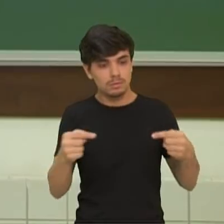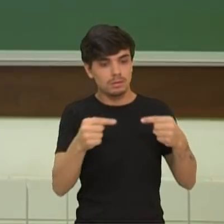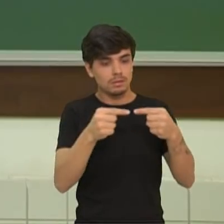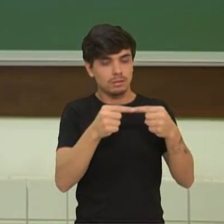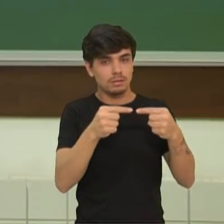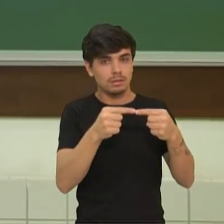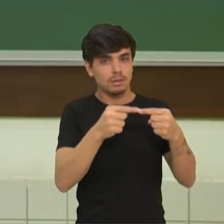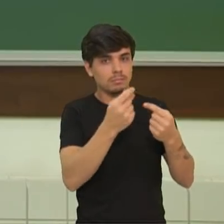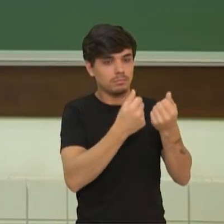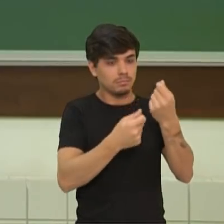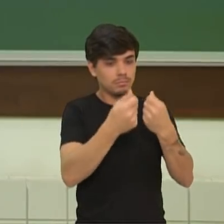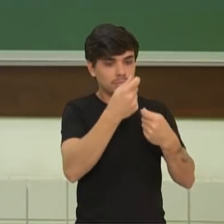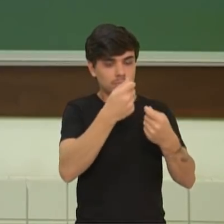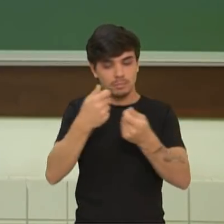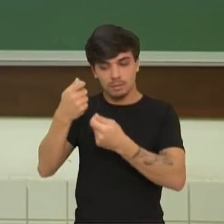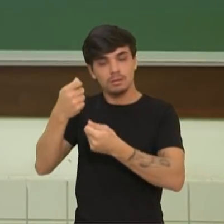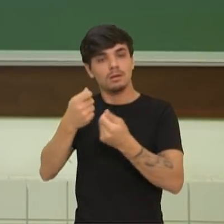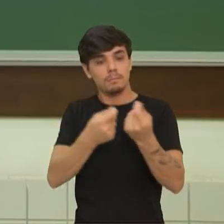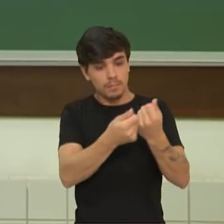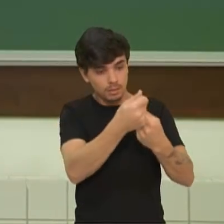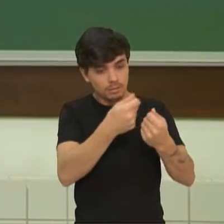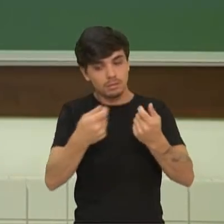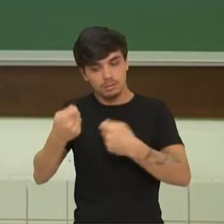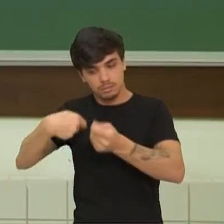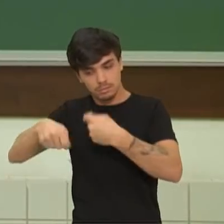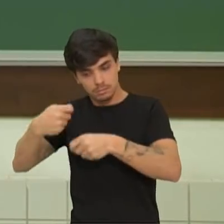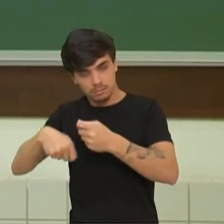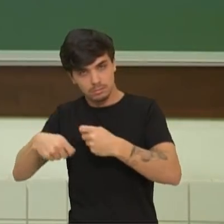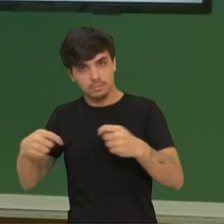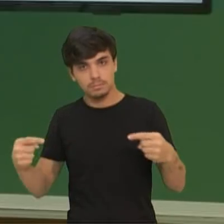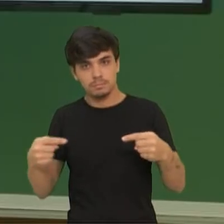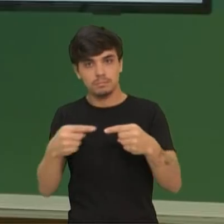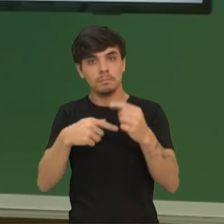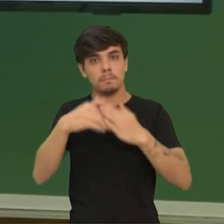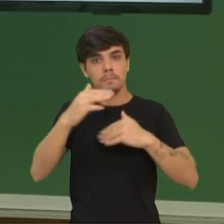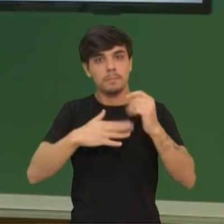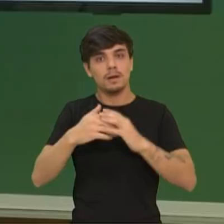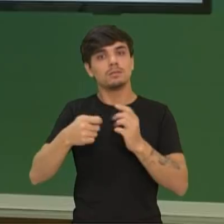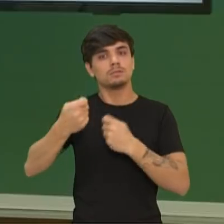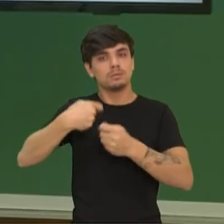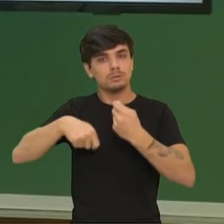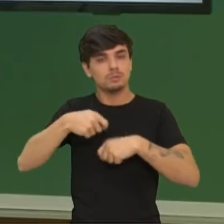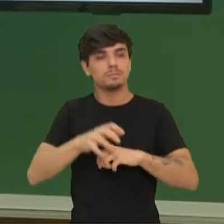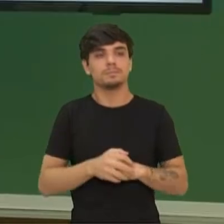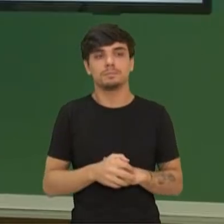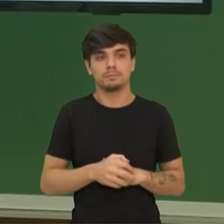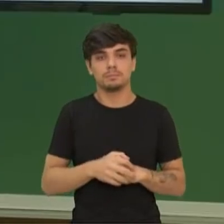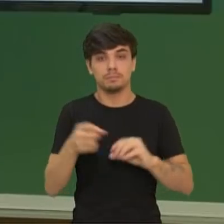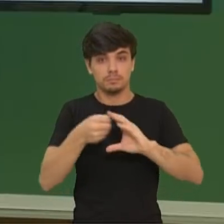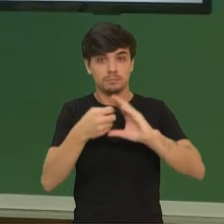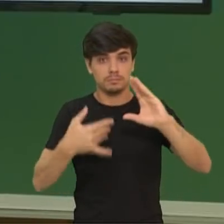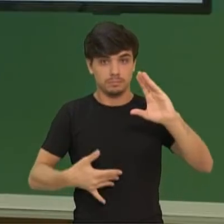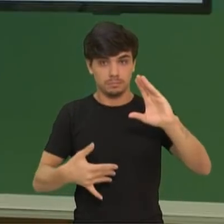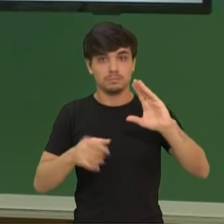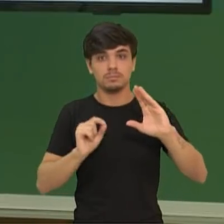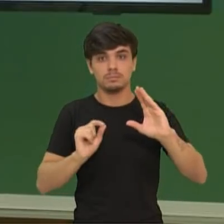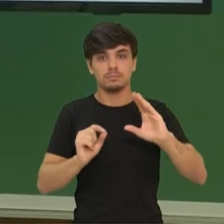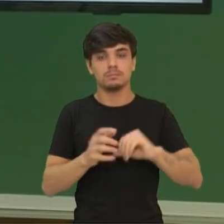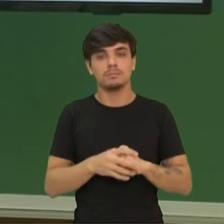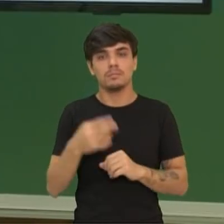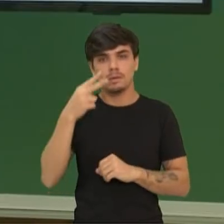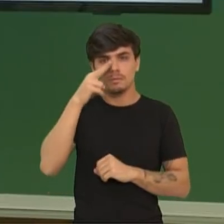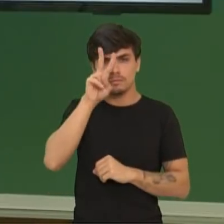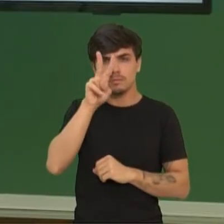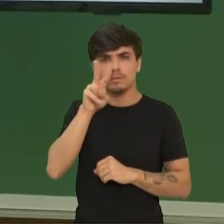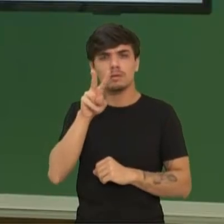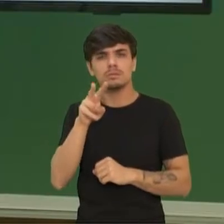economia, práticas econômicas. Tá ok? Olha lá. Caracterizou-se por uma forte intervenção